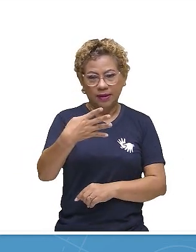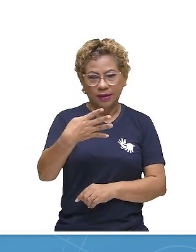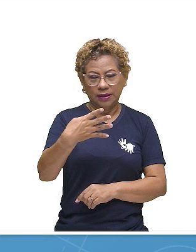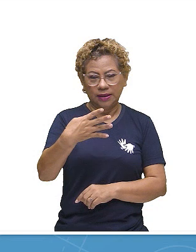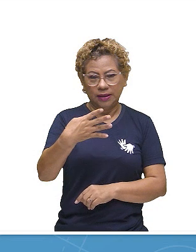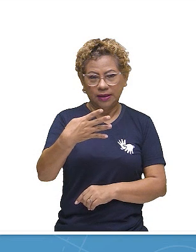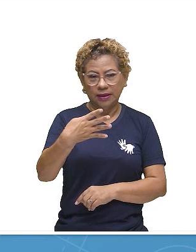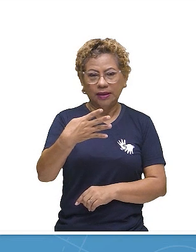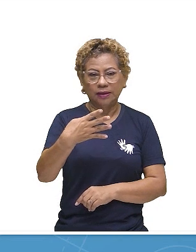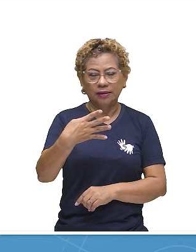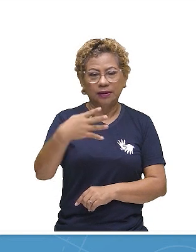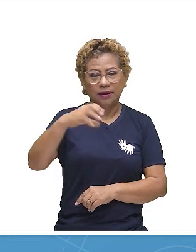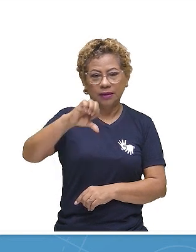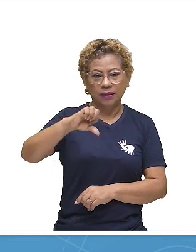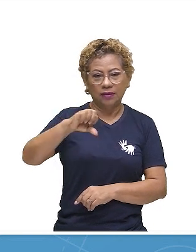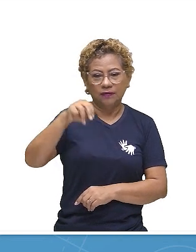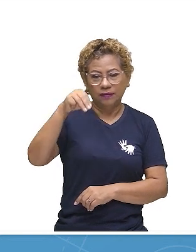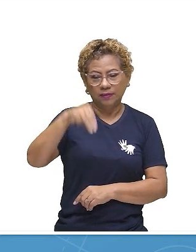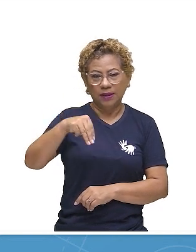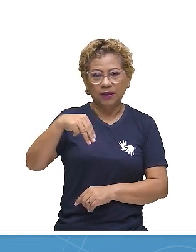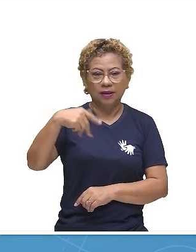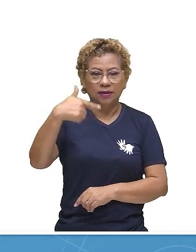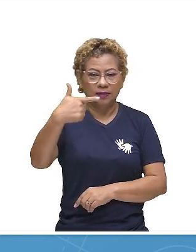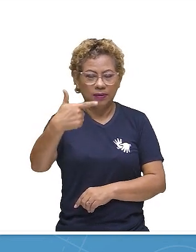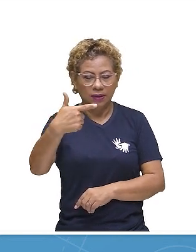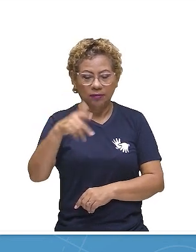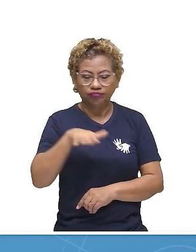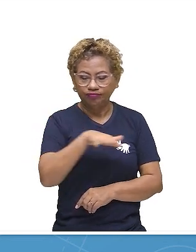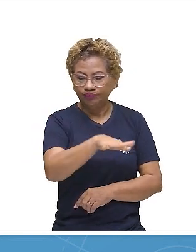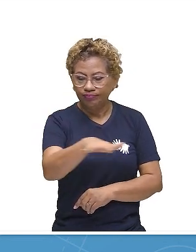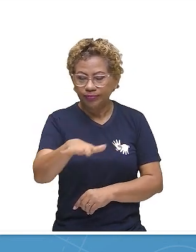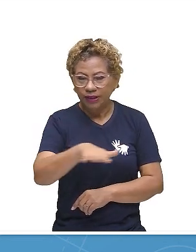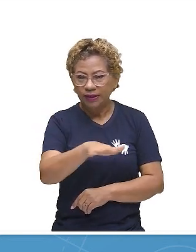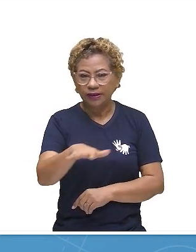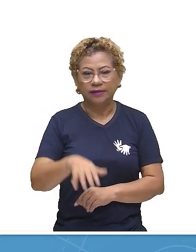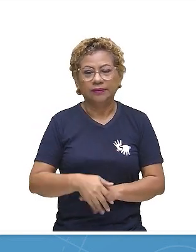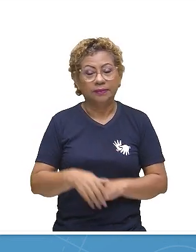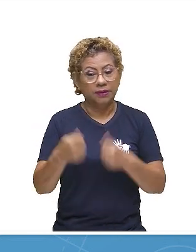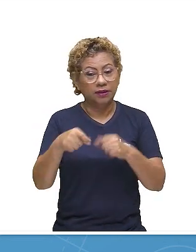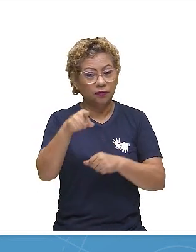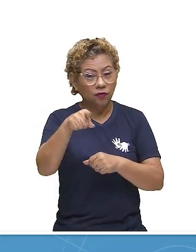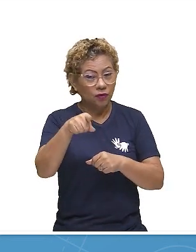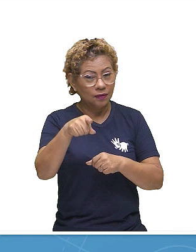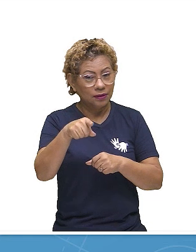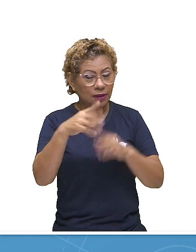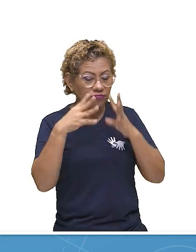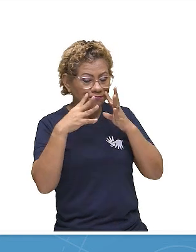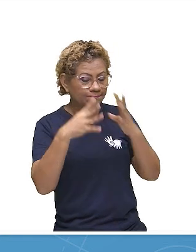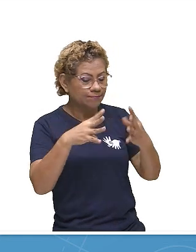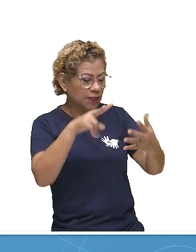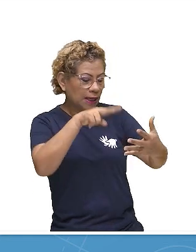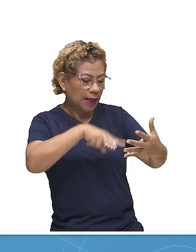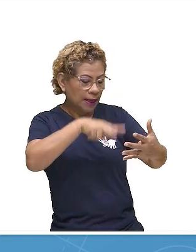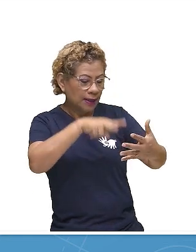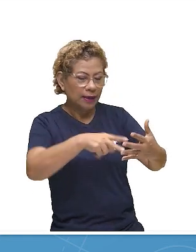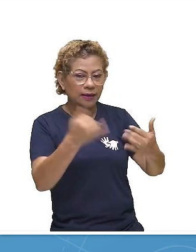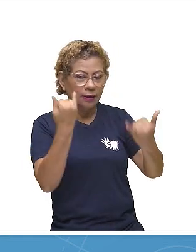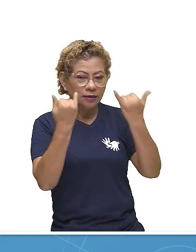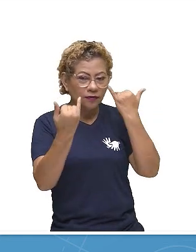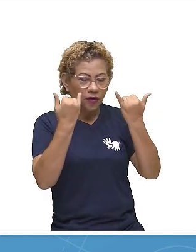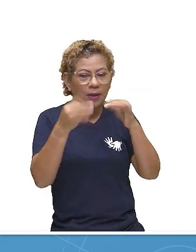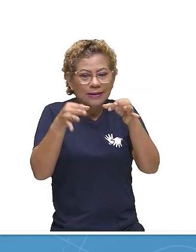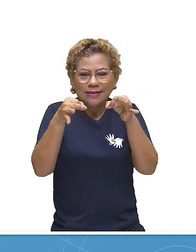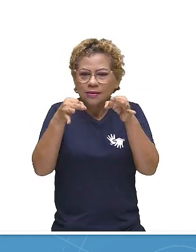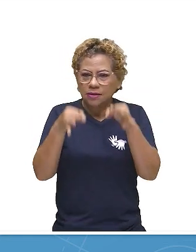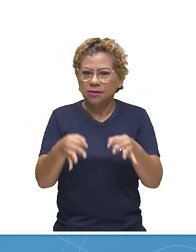a ilustração do problema ela facilita muito a interpretação. Como assim? Vamos supor aqui que isso daqui seja